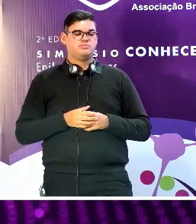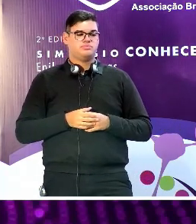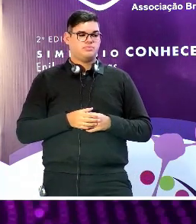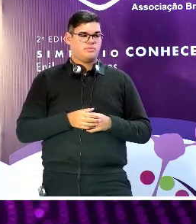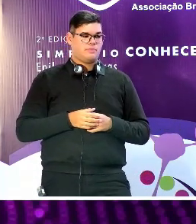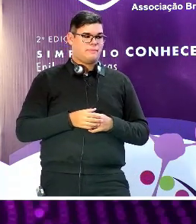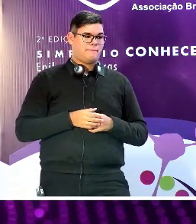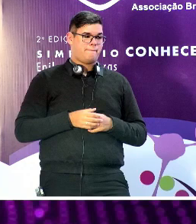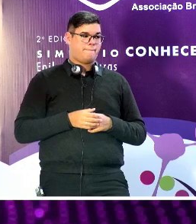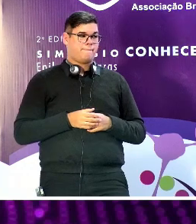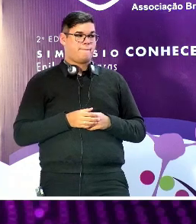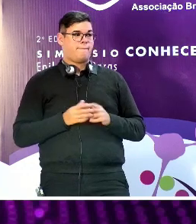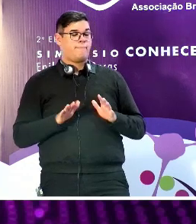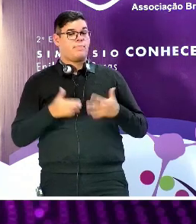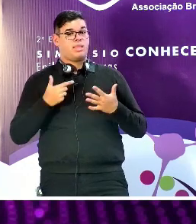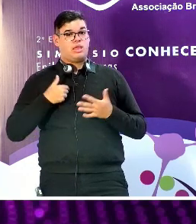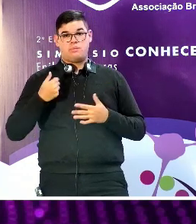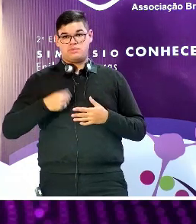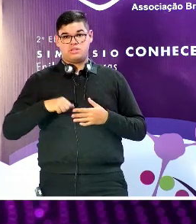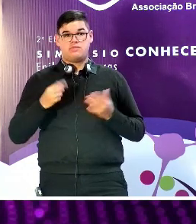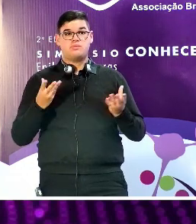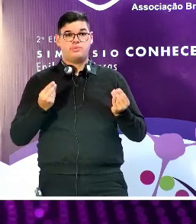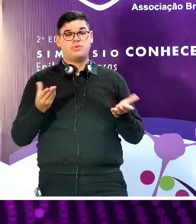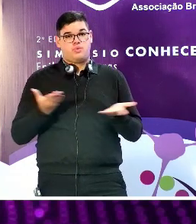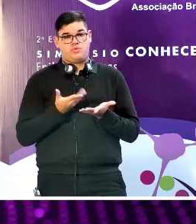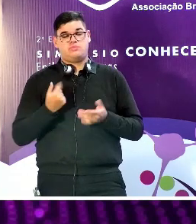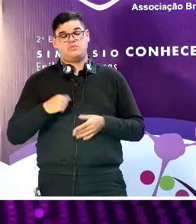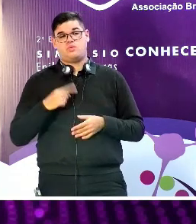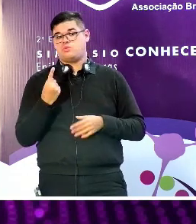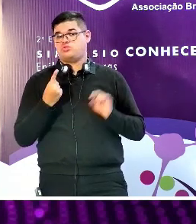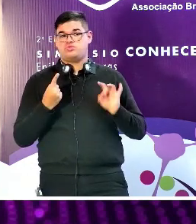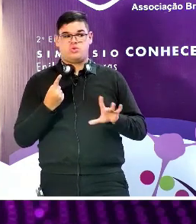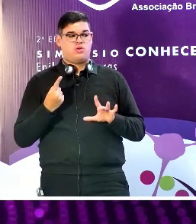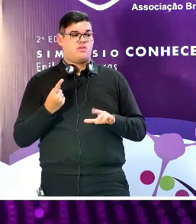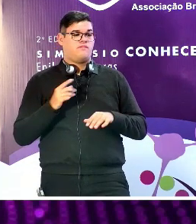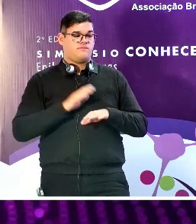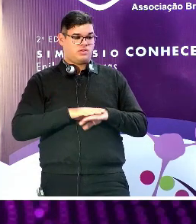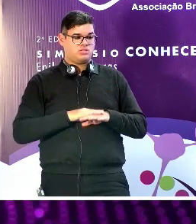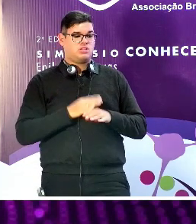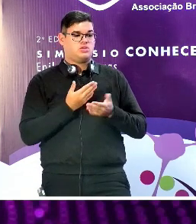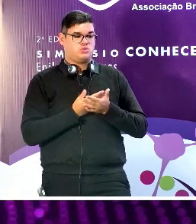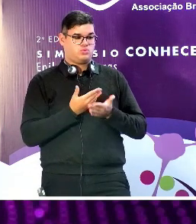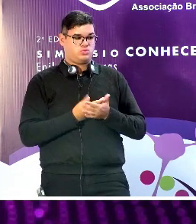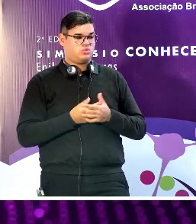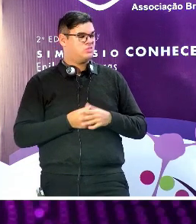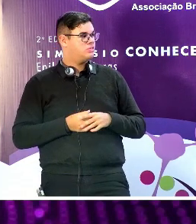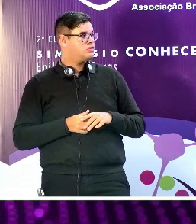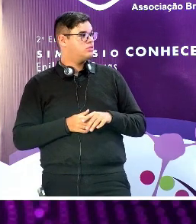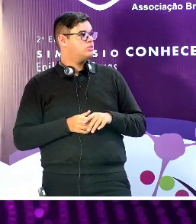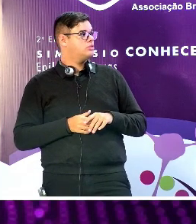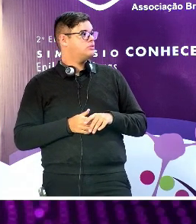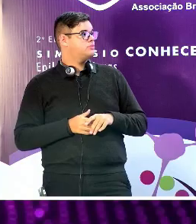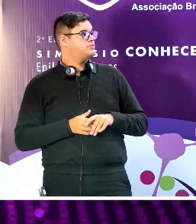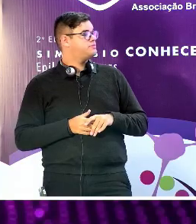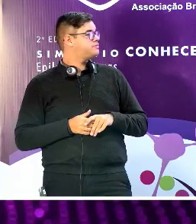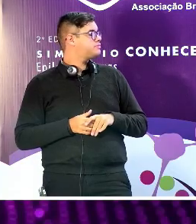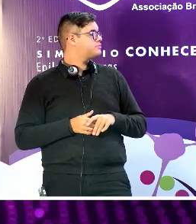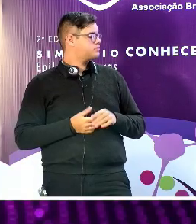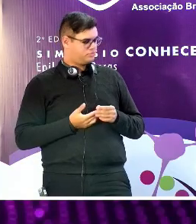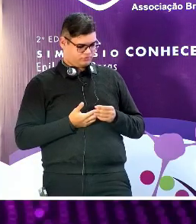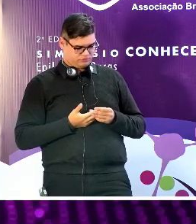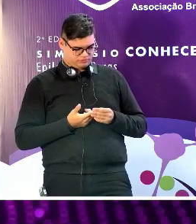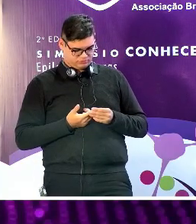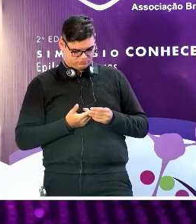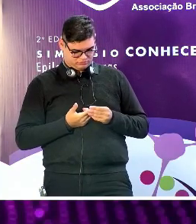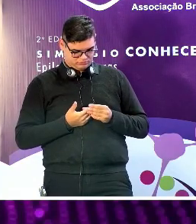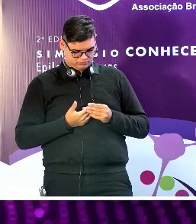Então, na época, eu precisava de muitas, hoje eu preciso de uma única para fazer os estudos. Tá bom? Bom, e aí a gente passa por